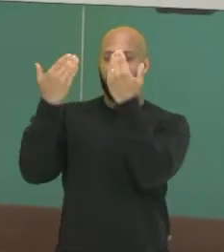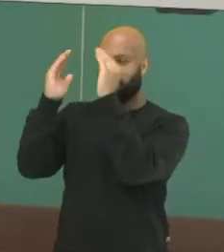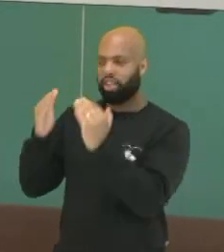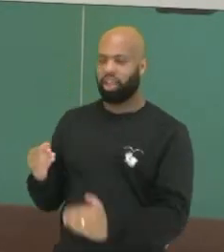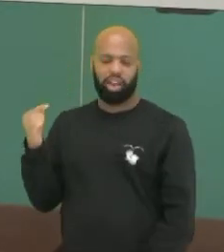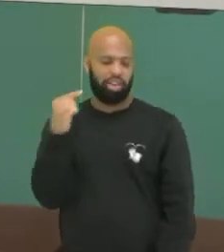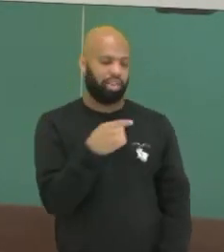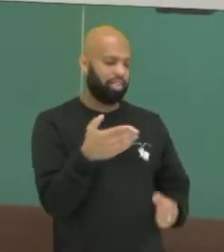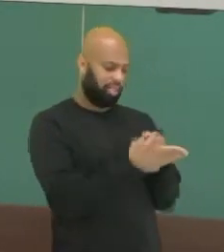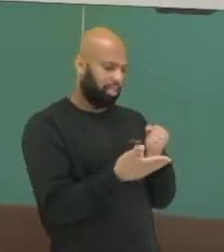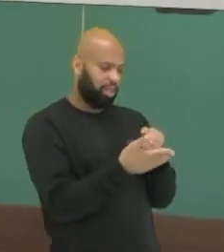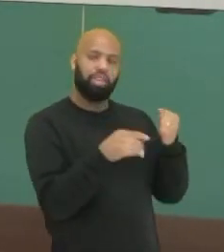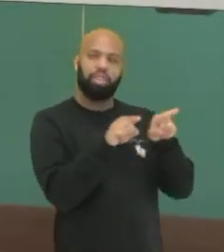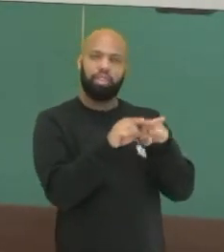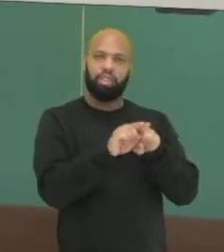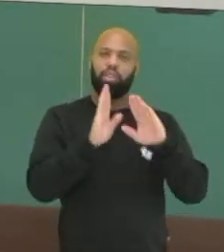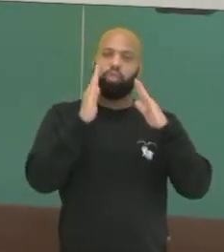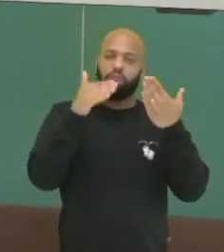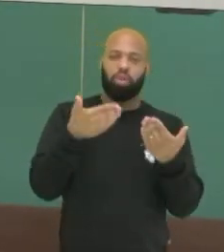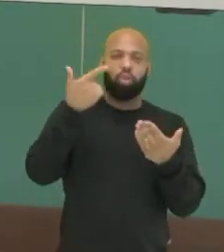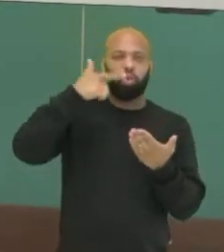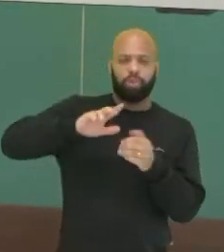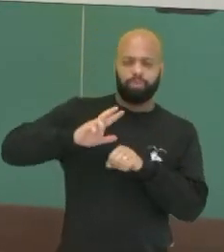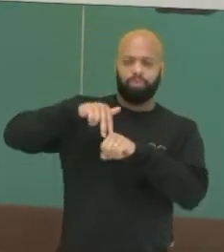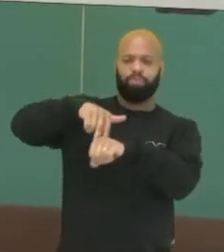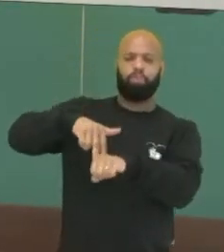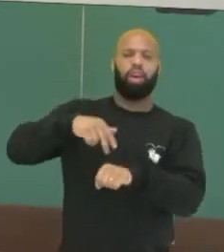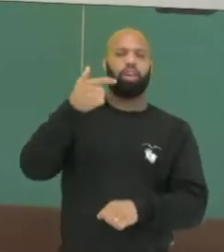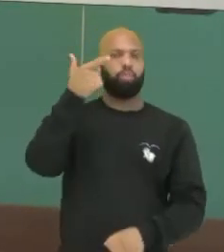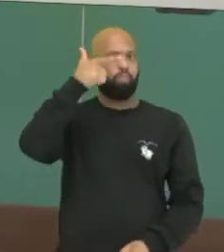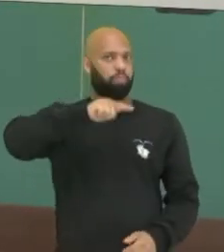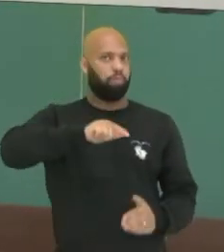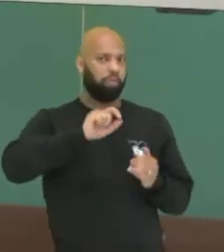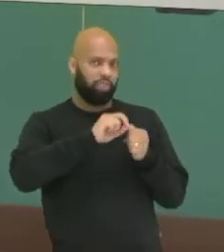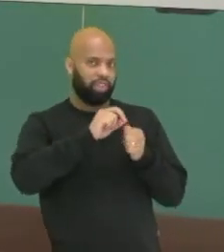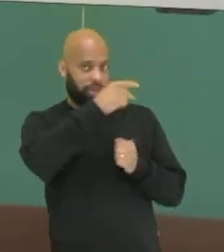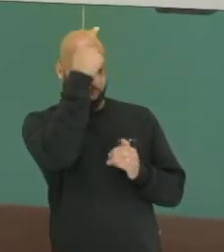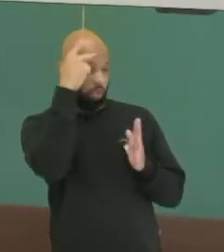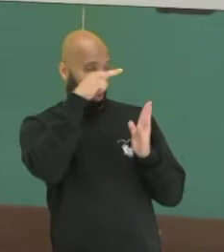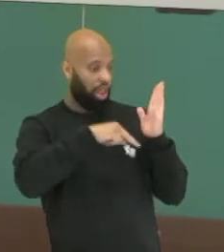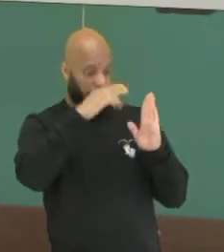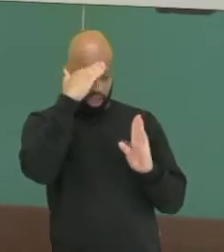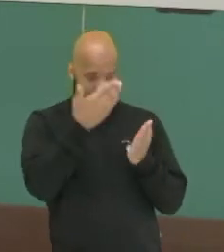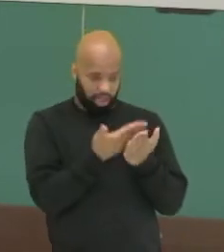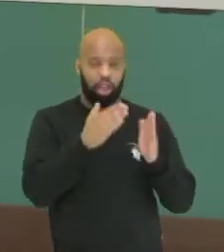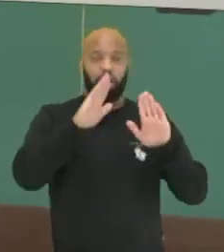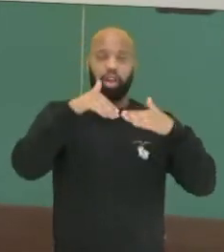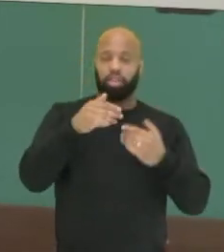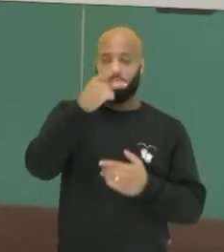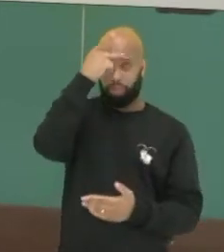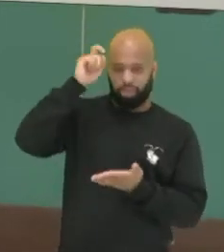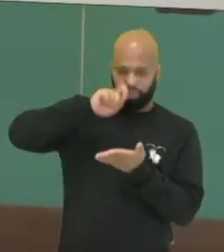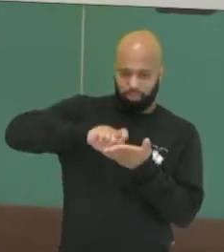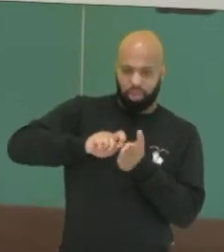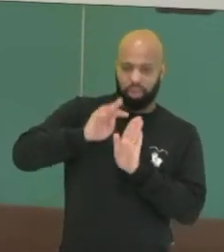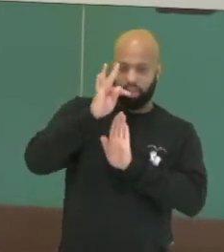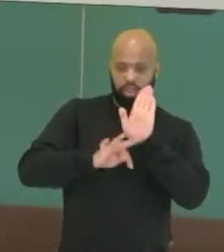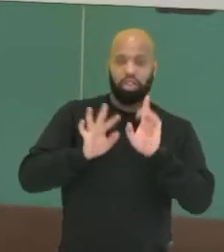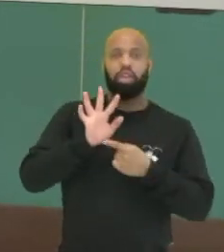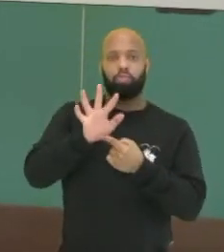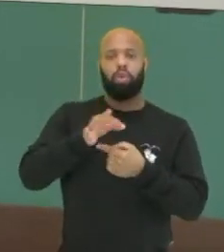fundamento. Então, para sustentar e gerar esse convencimento no leitor, o articulista apresenta argumentos, podendo